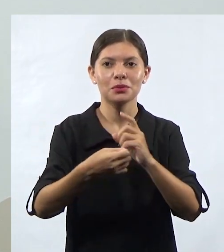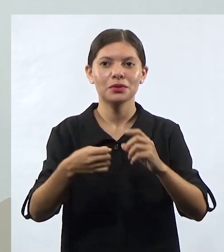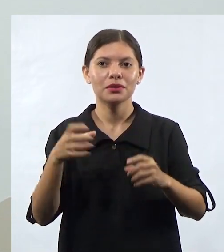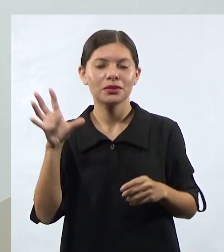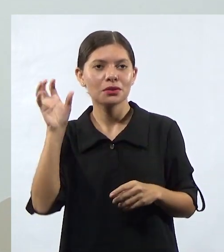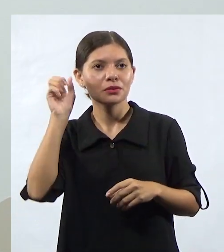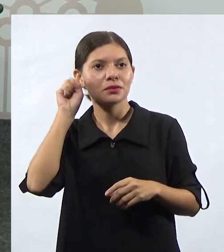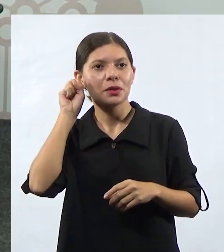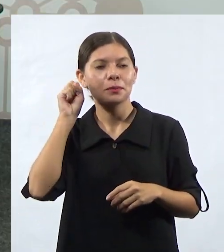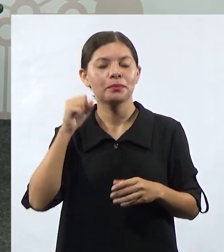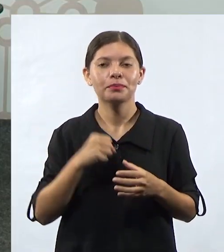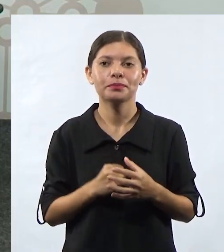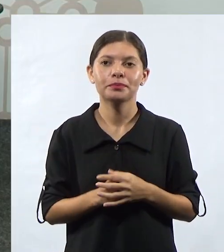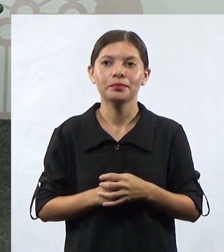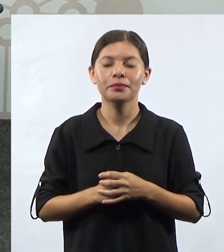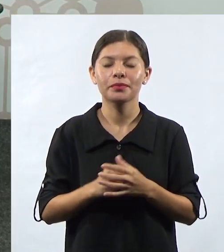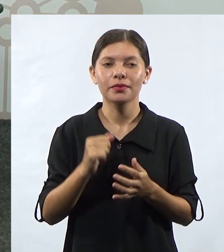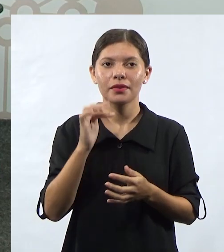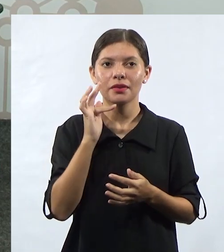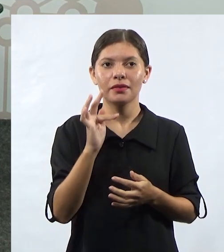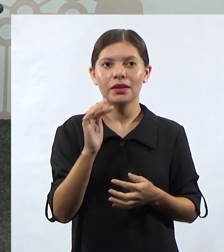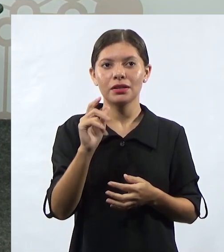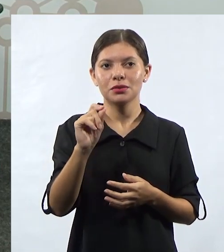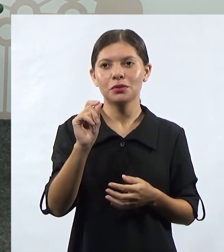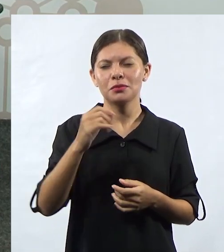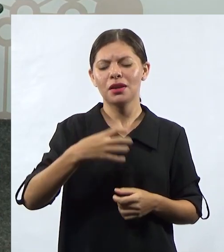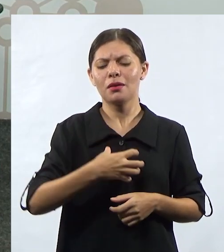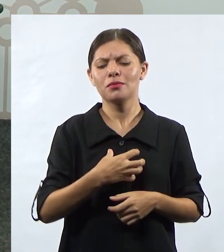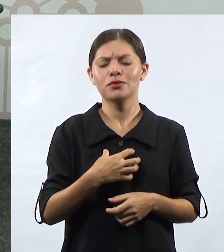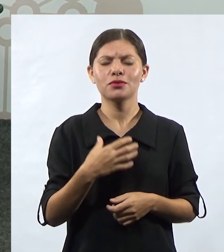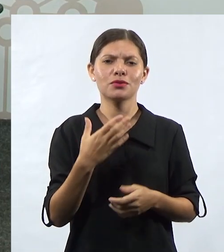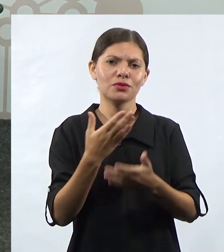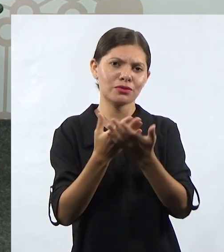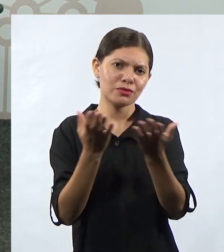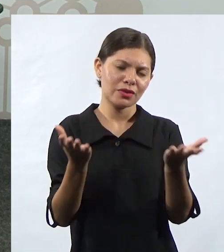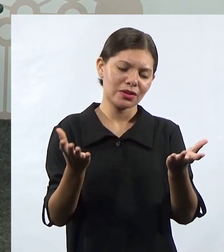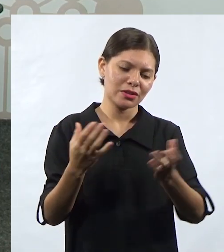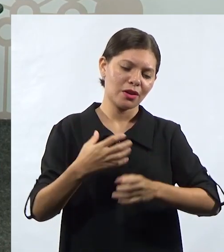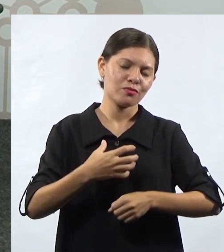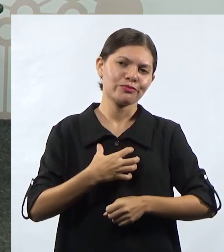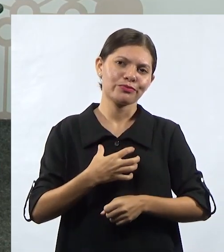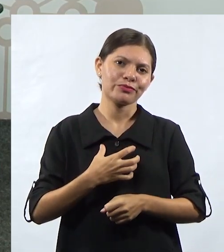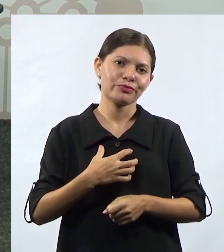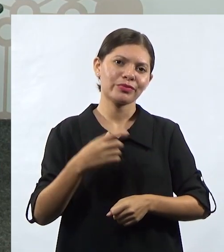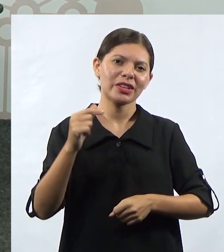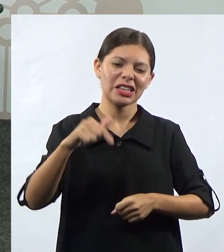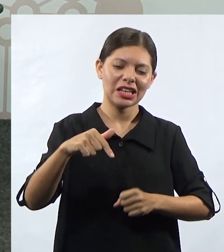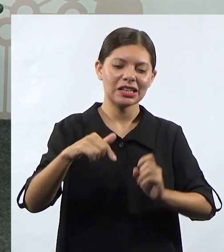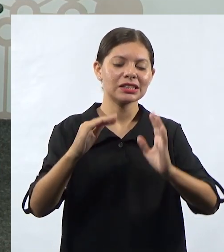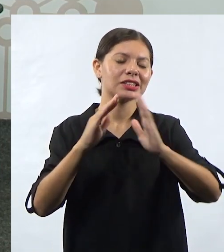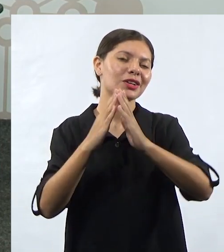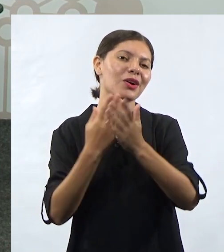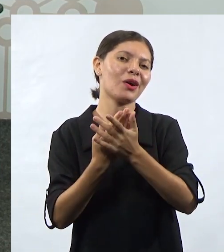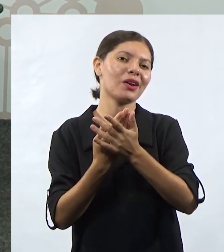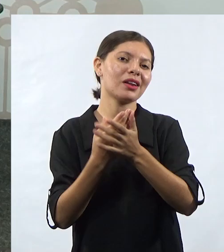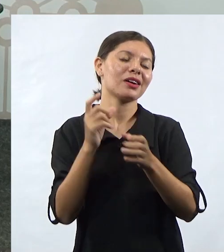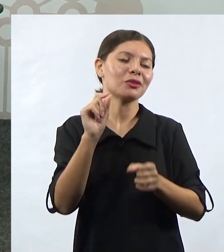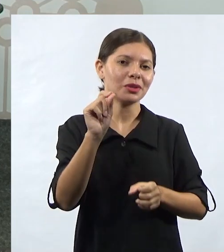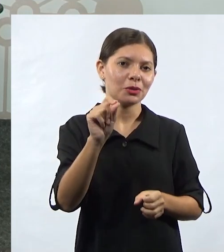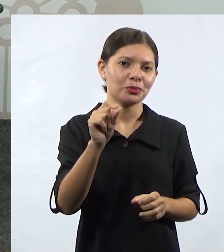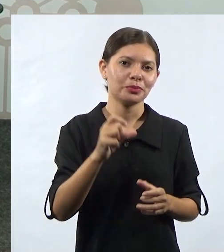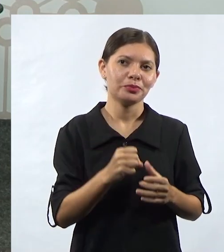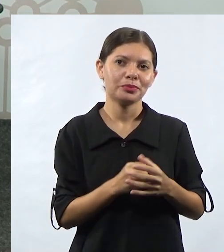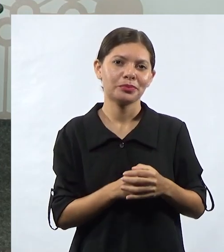vamos supor, se eu for falar sobre quais são as emoções que você sente com relação a essa escola, né, quais são os